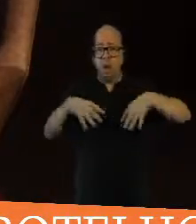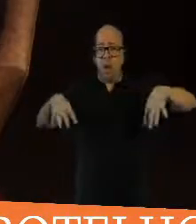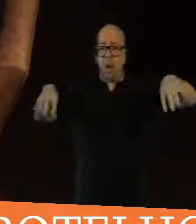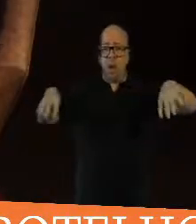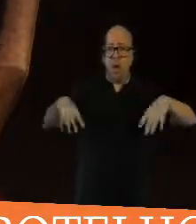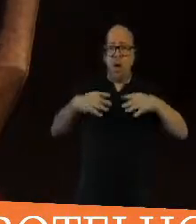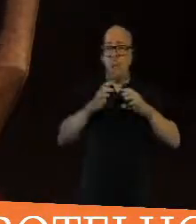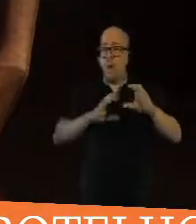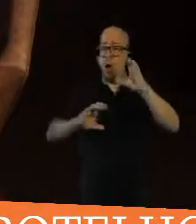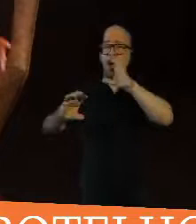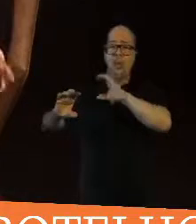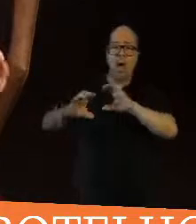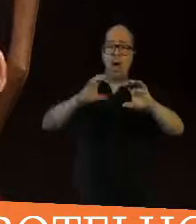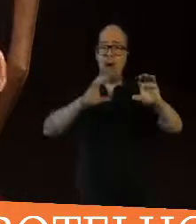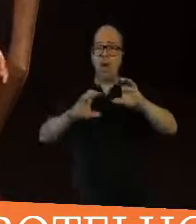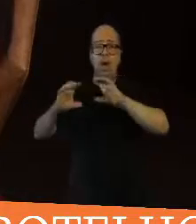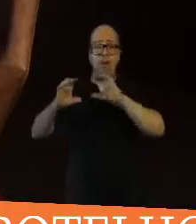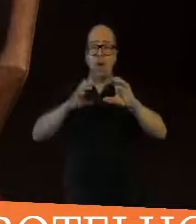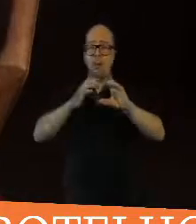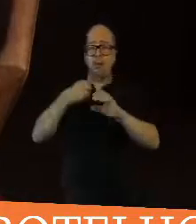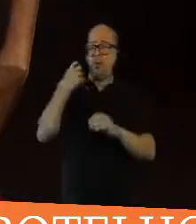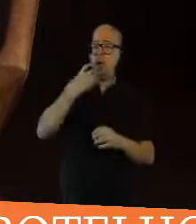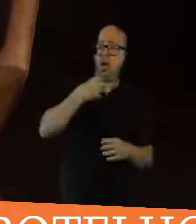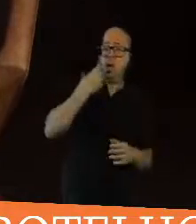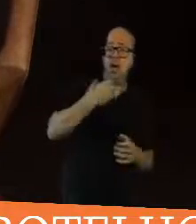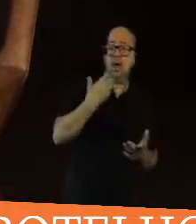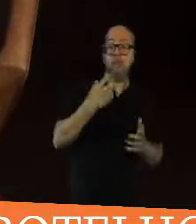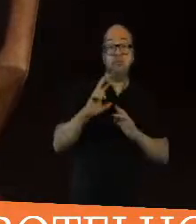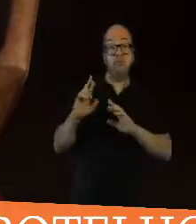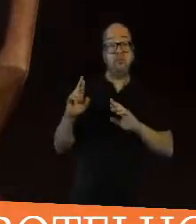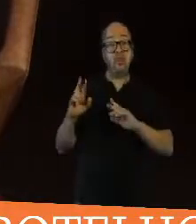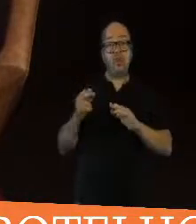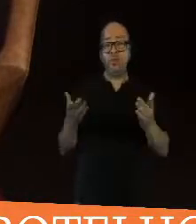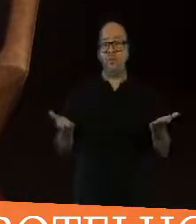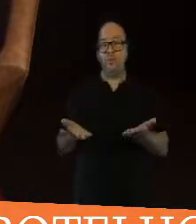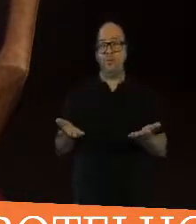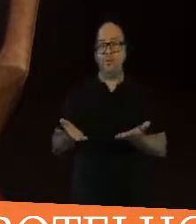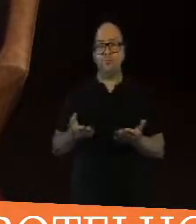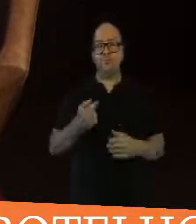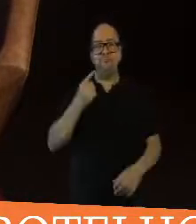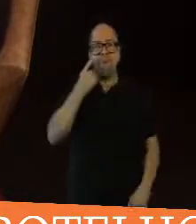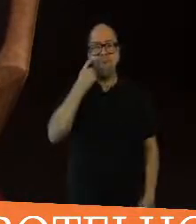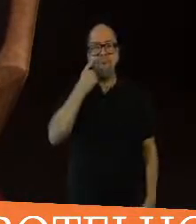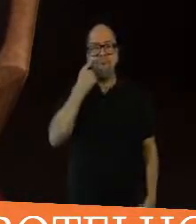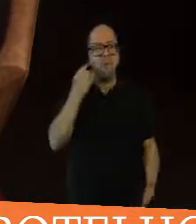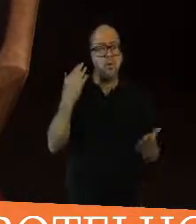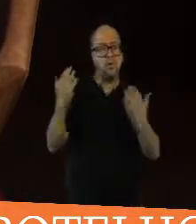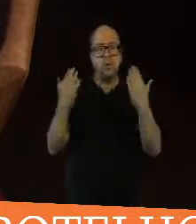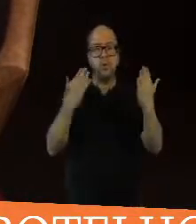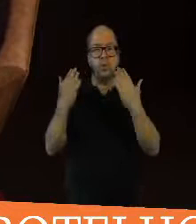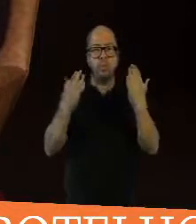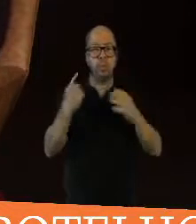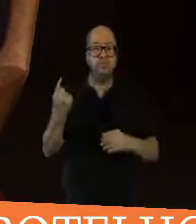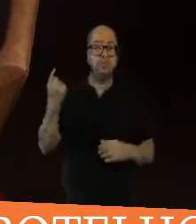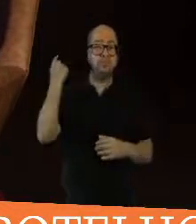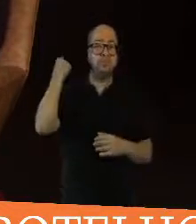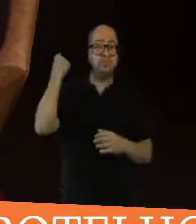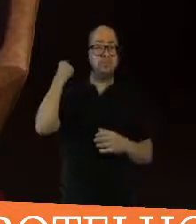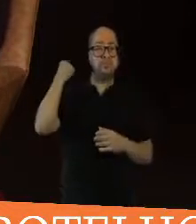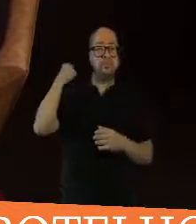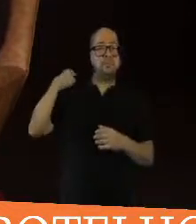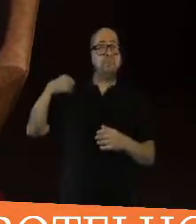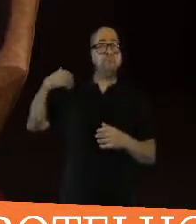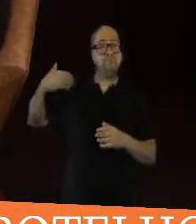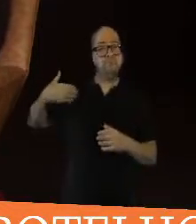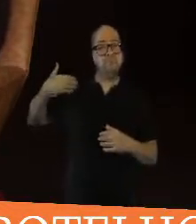música popular durante o século XX, a gente vê que o canto ele meio que muda de acordo,